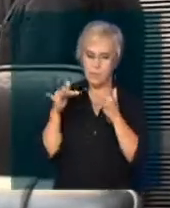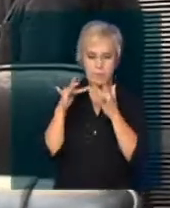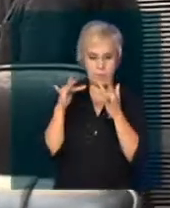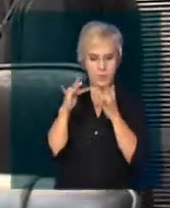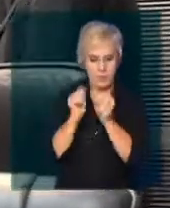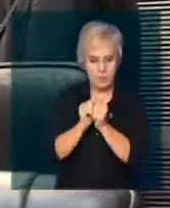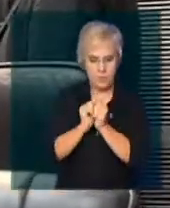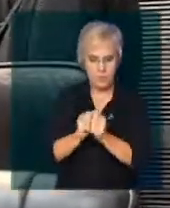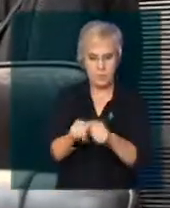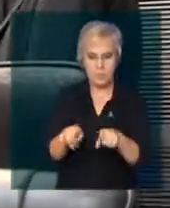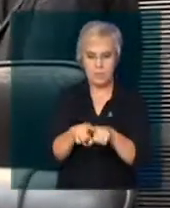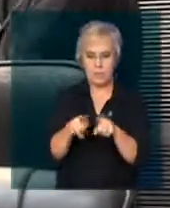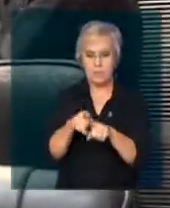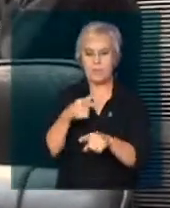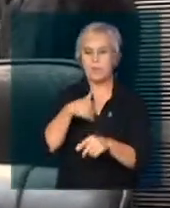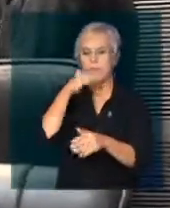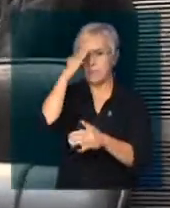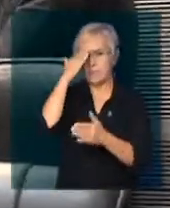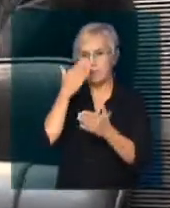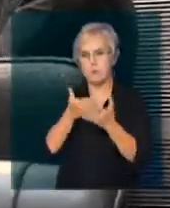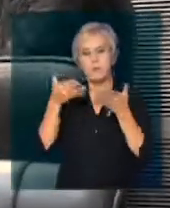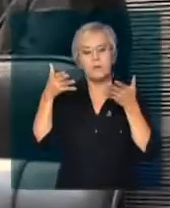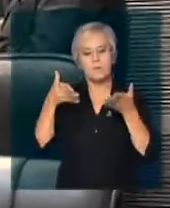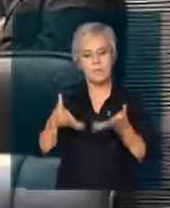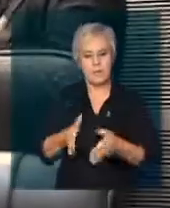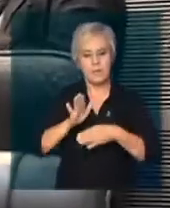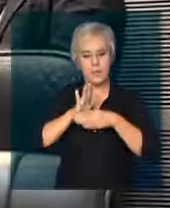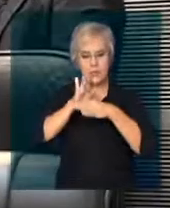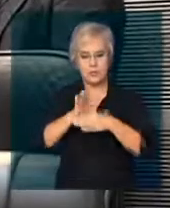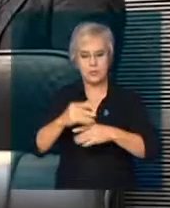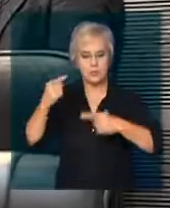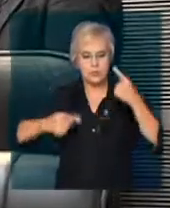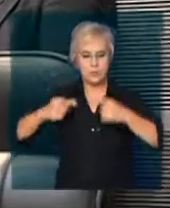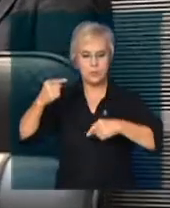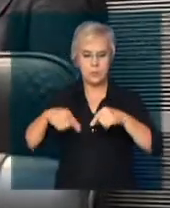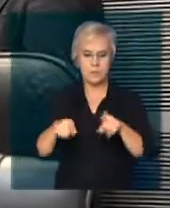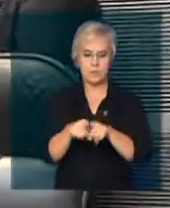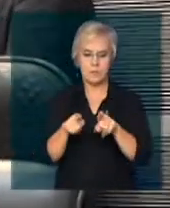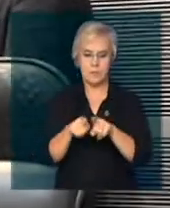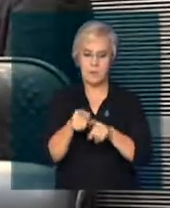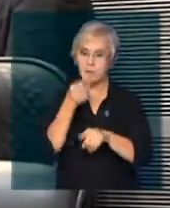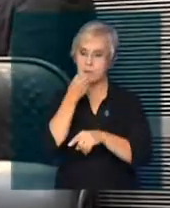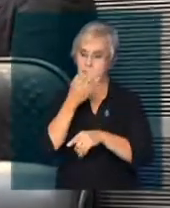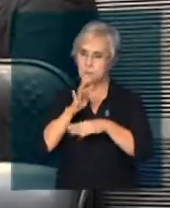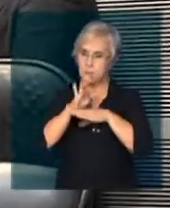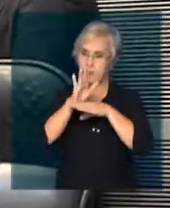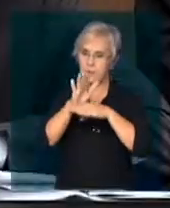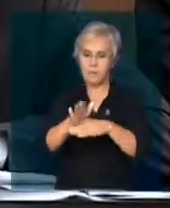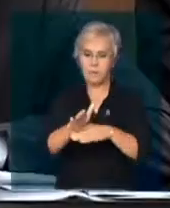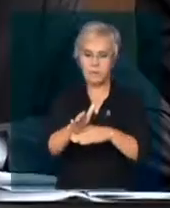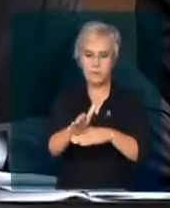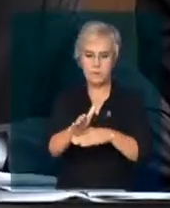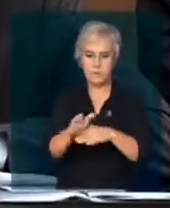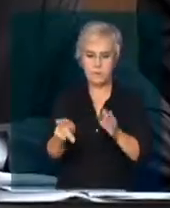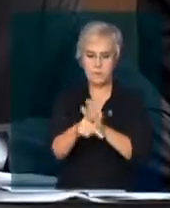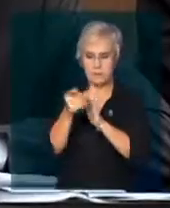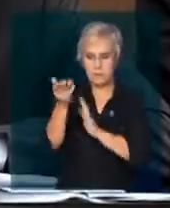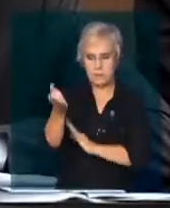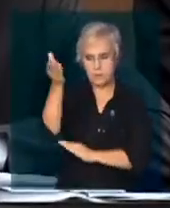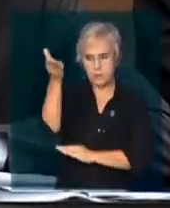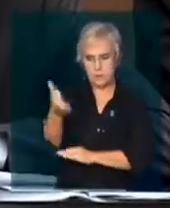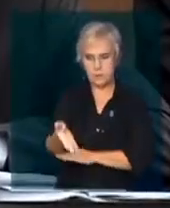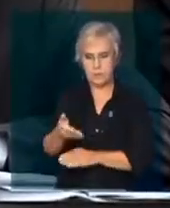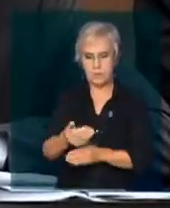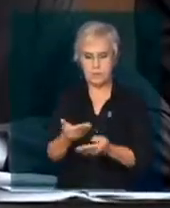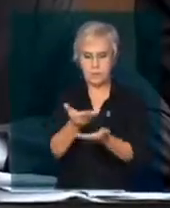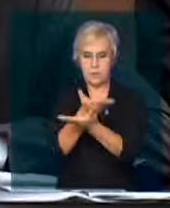e tenho certeza que participou e contribuiu para o debate, além da generosidade da sua participação.